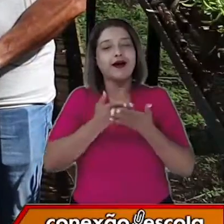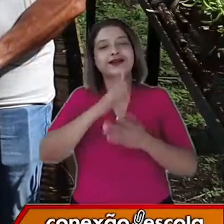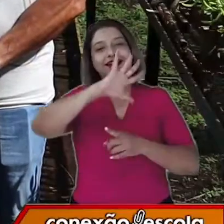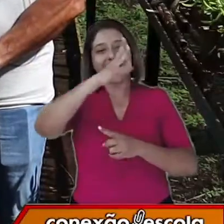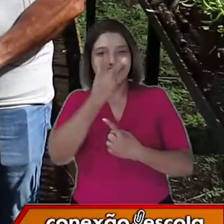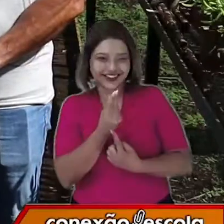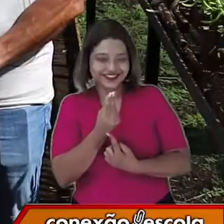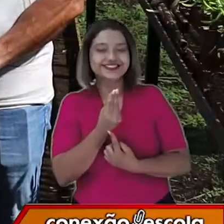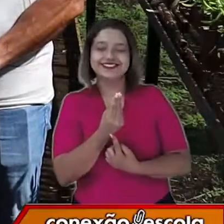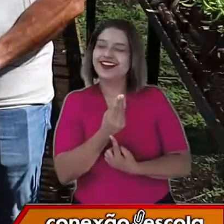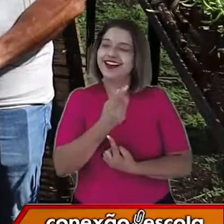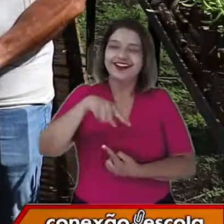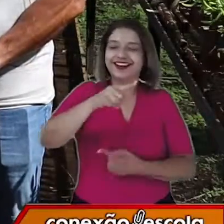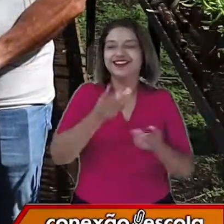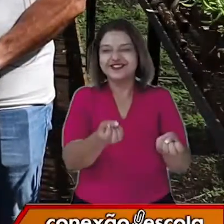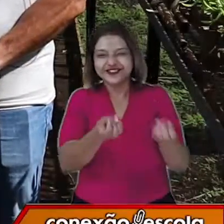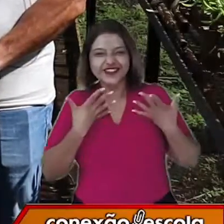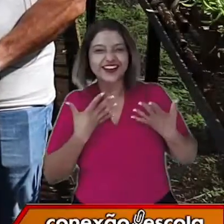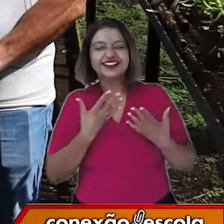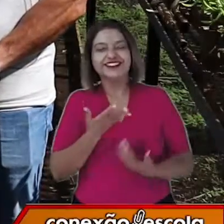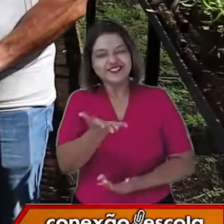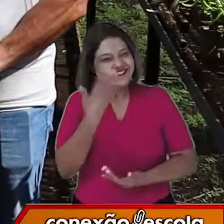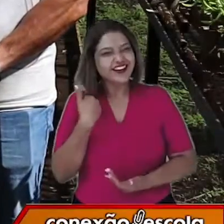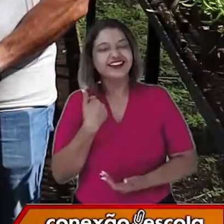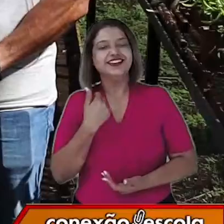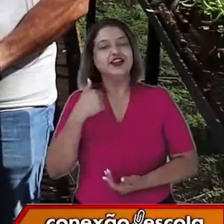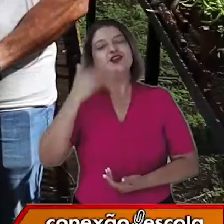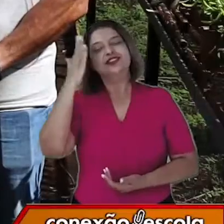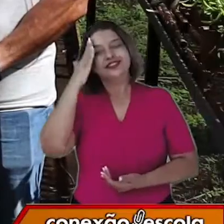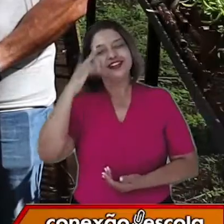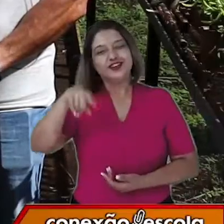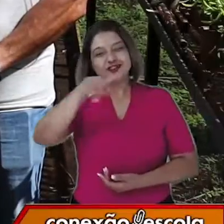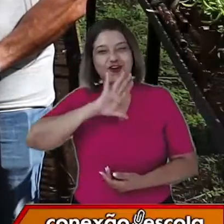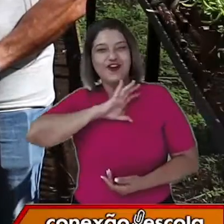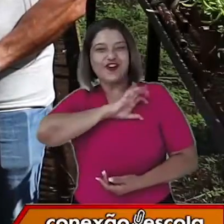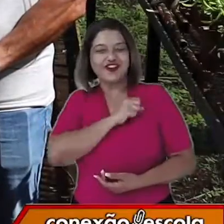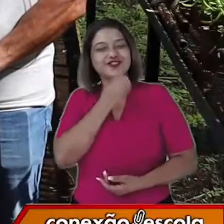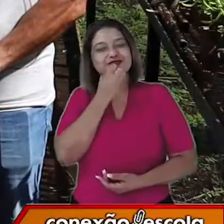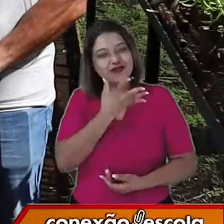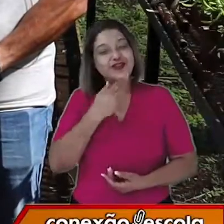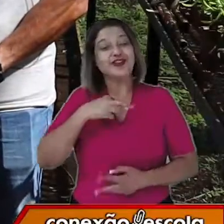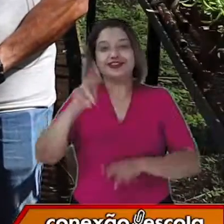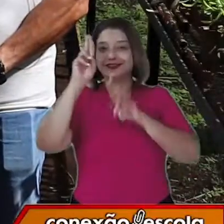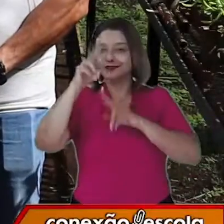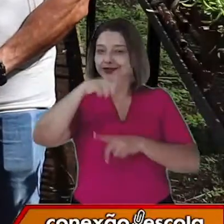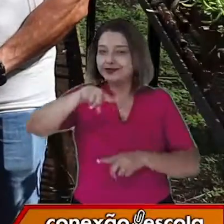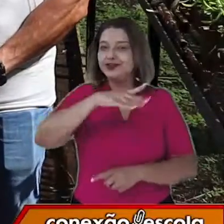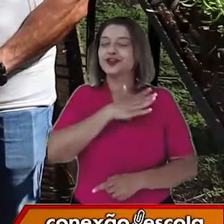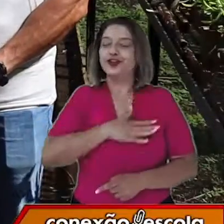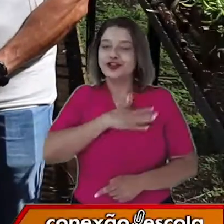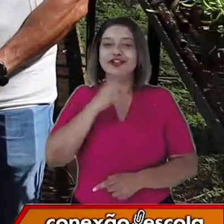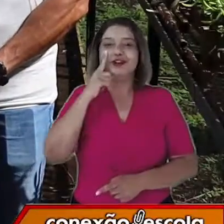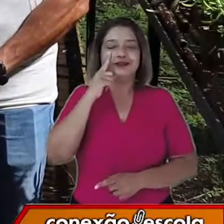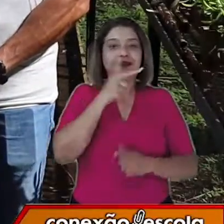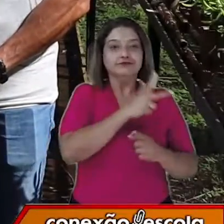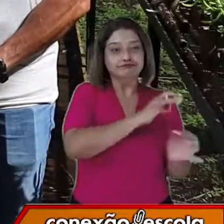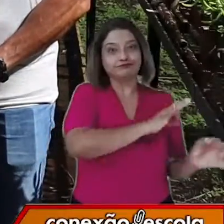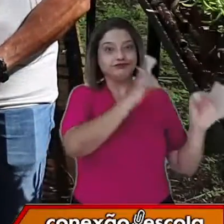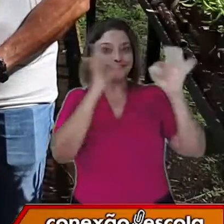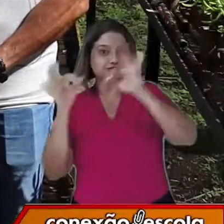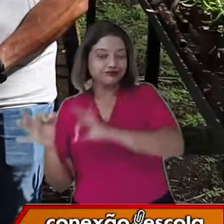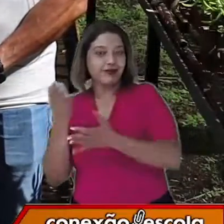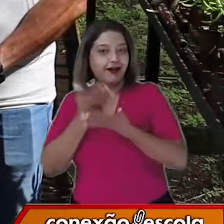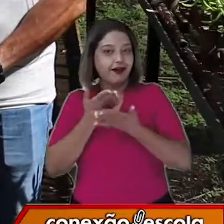artes. Confessa, vai, me conta, eu sei que você está gostando. Espero que você tenha assistido as nossas últimas aulas em que